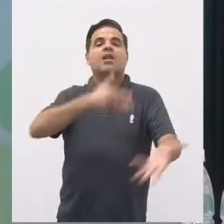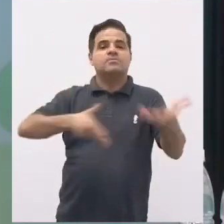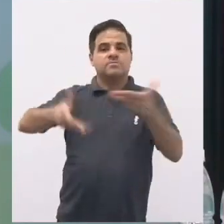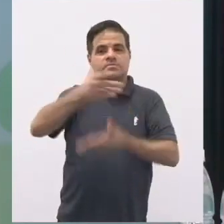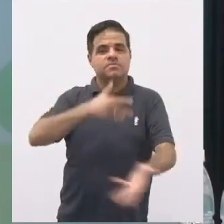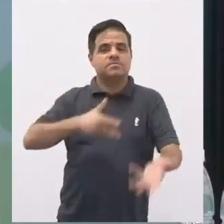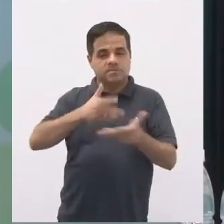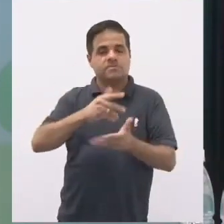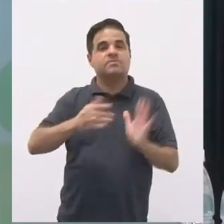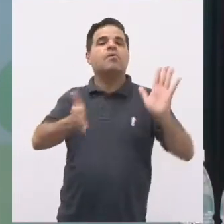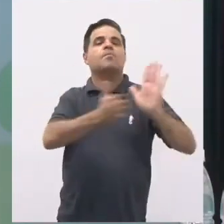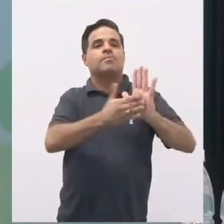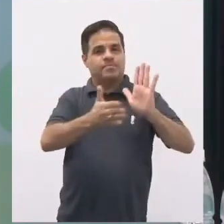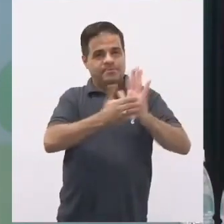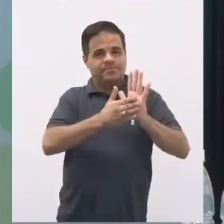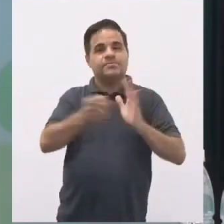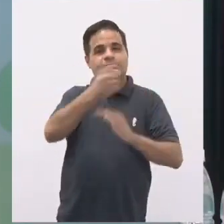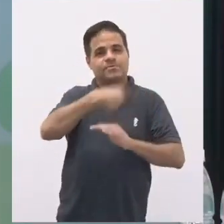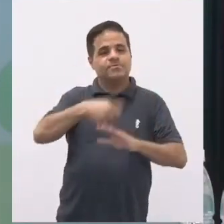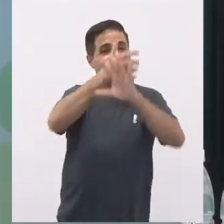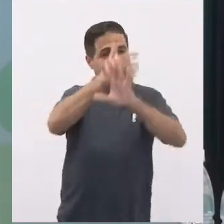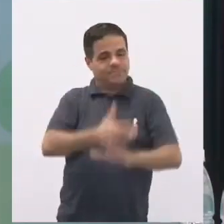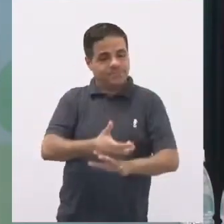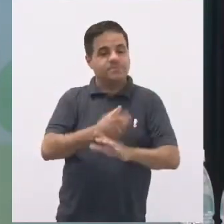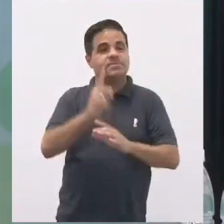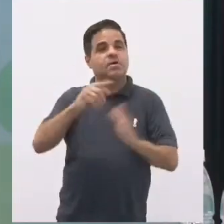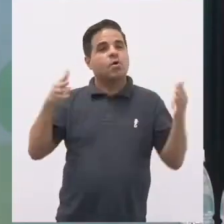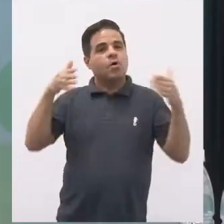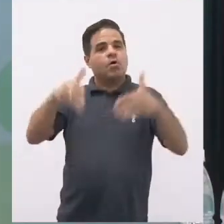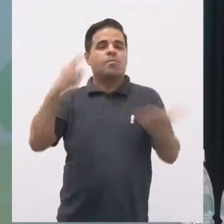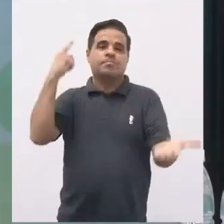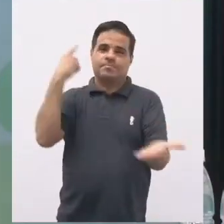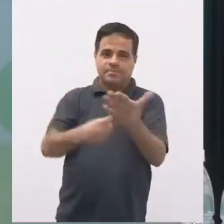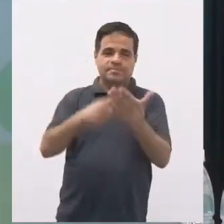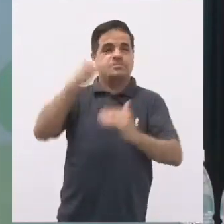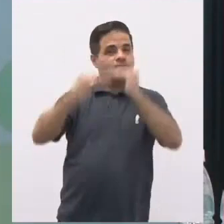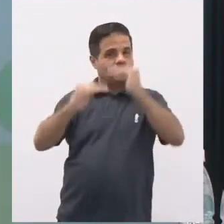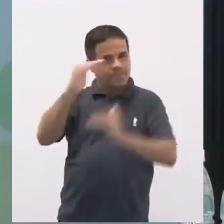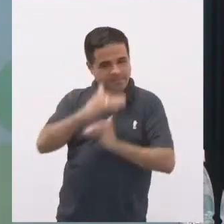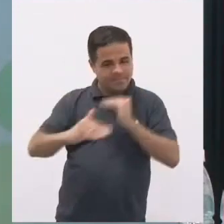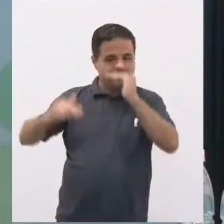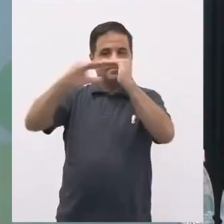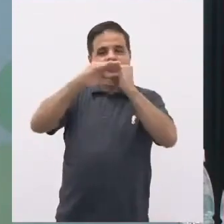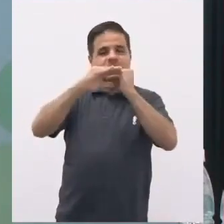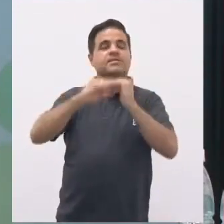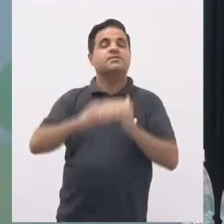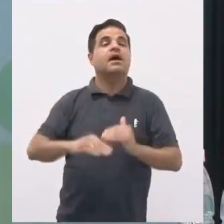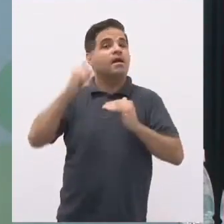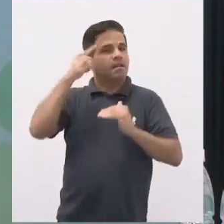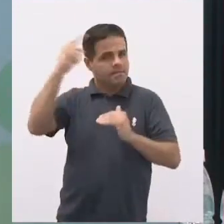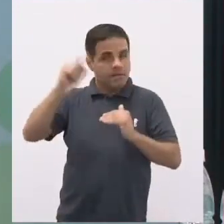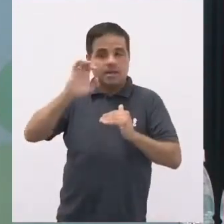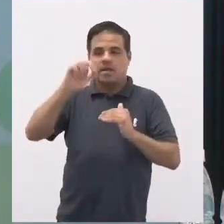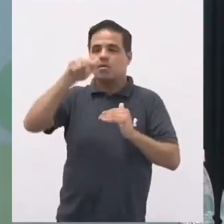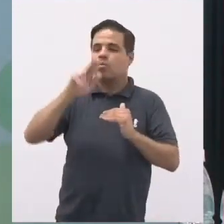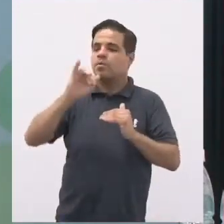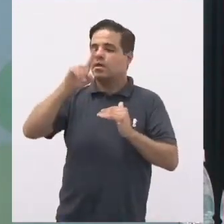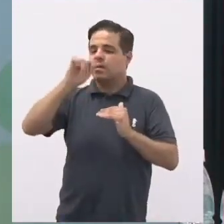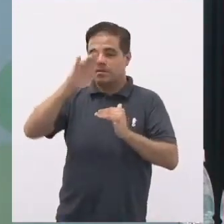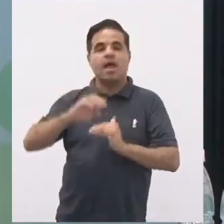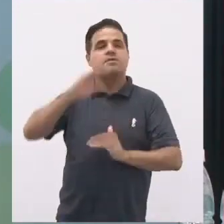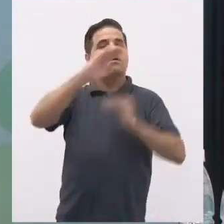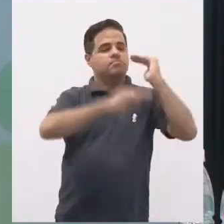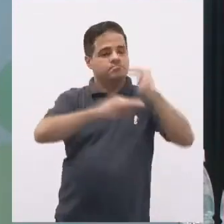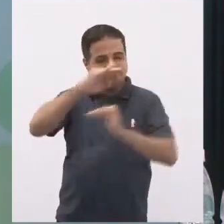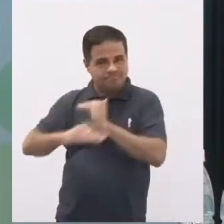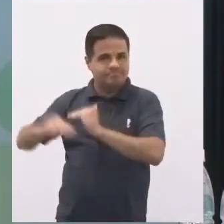né, com a proposta do nosso currículo, que é o compromisso com a equidade. Lembrando, né, que a equidade, além da gente pensar